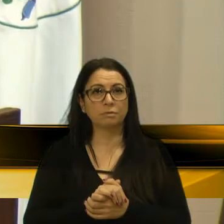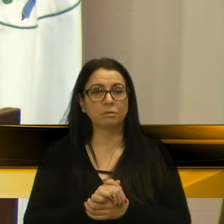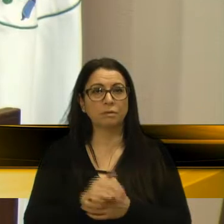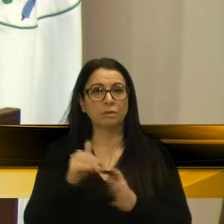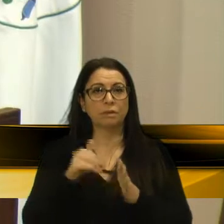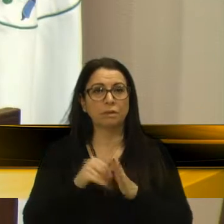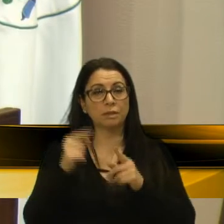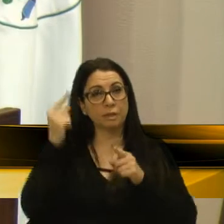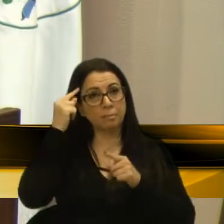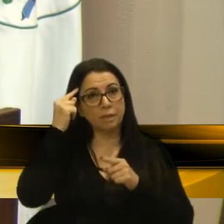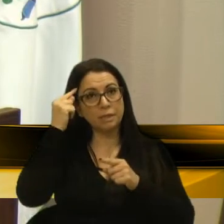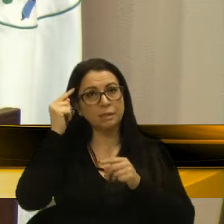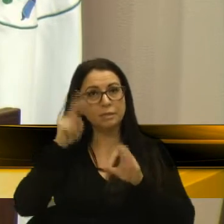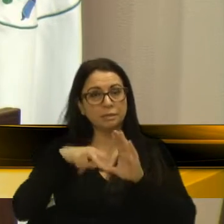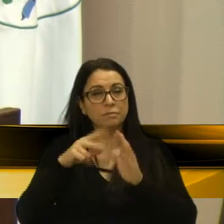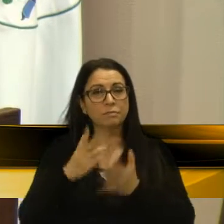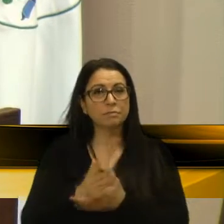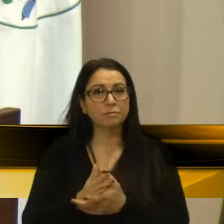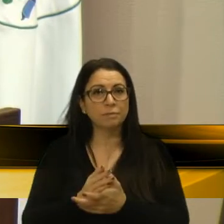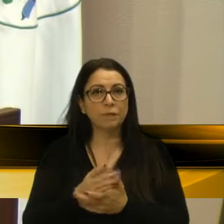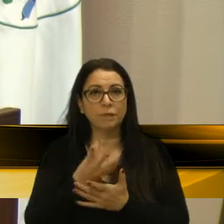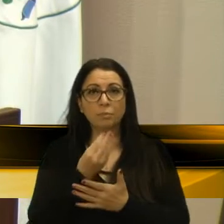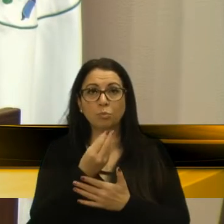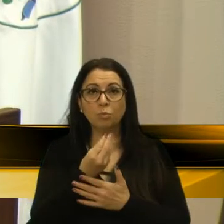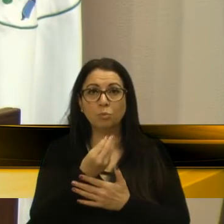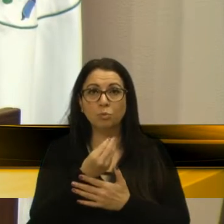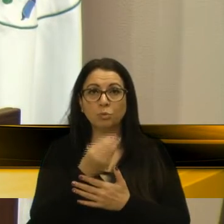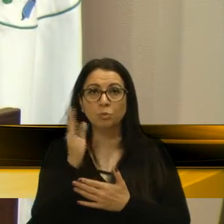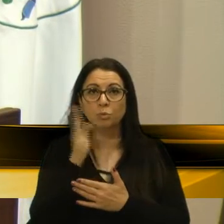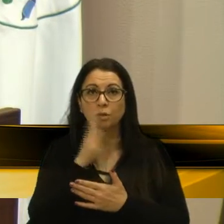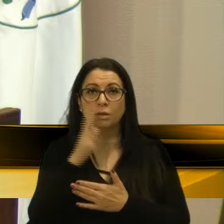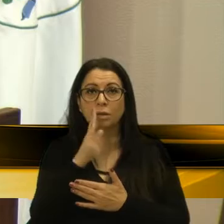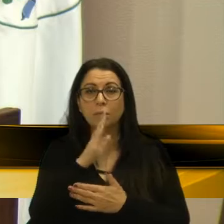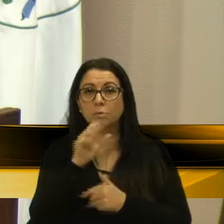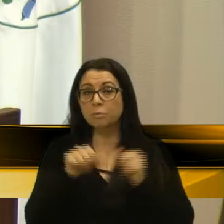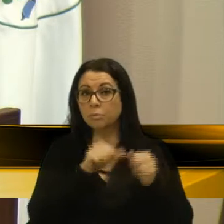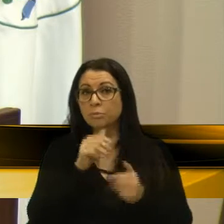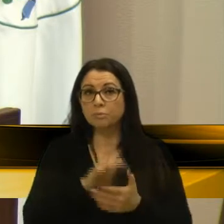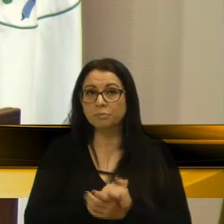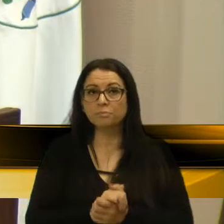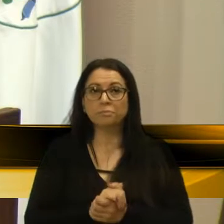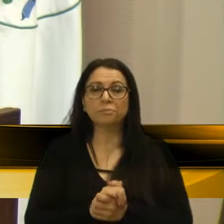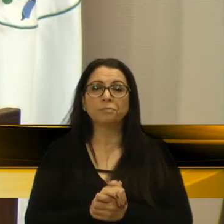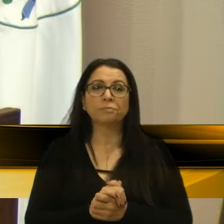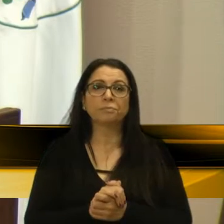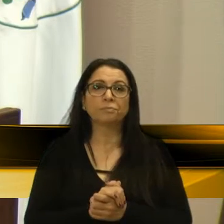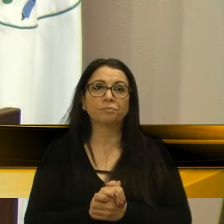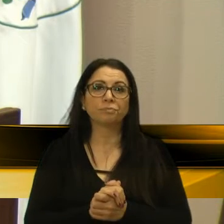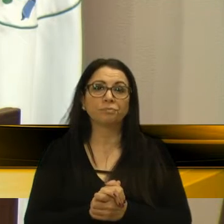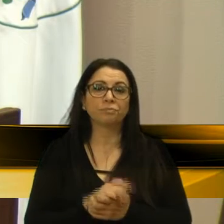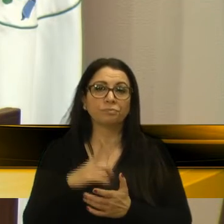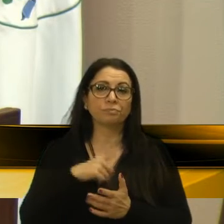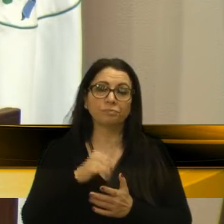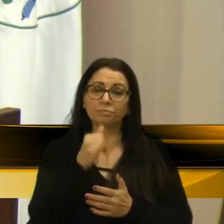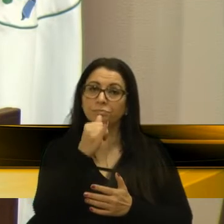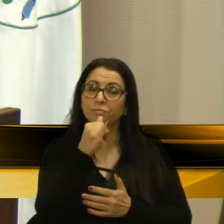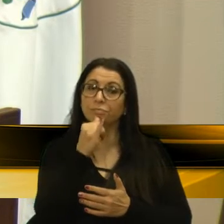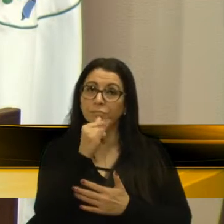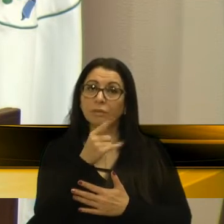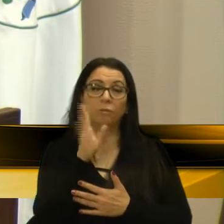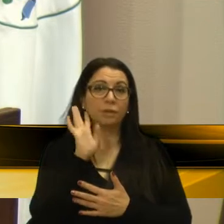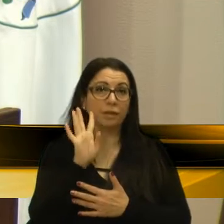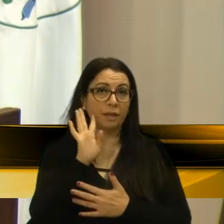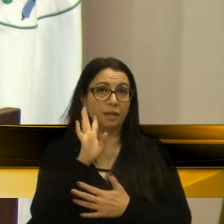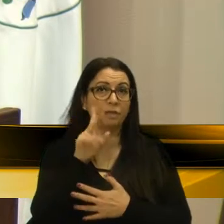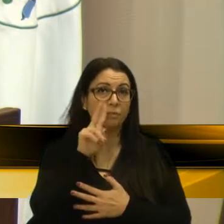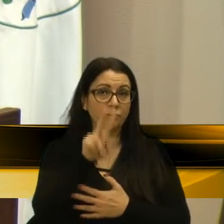de legisladores, né? É muito rápido para mudar, né? Então, tem exemplos assim bacana de ver,